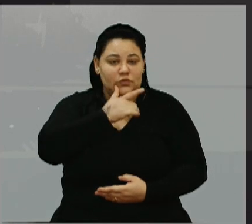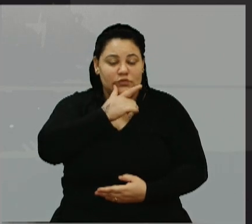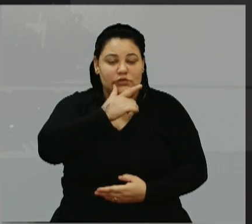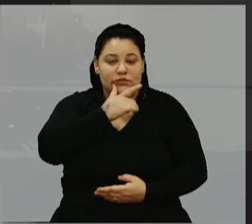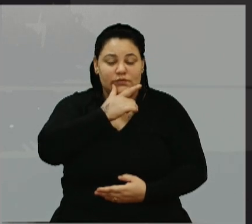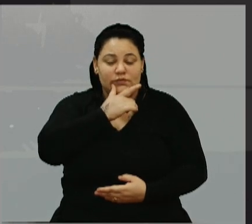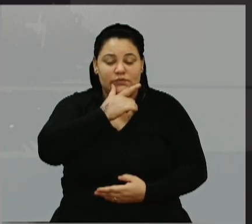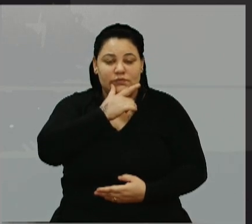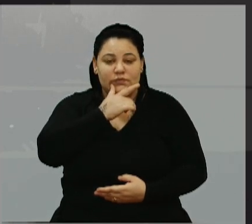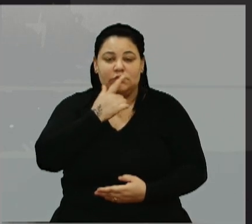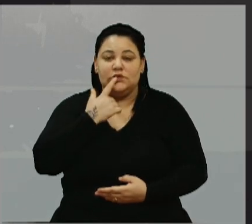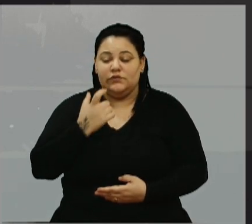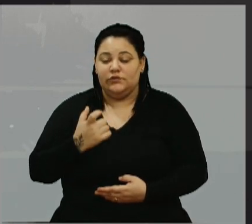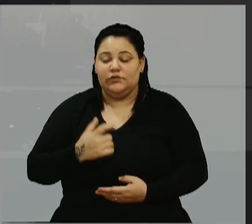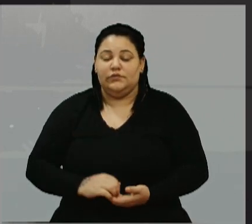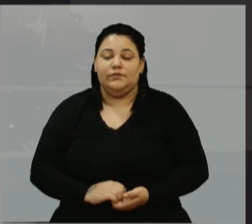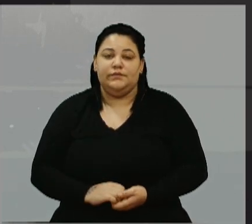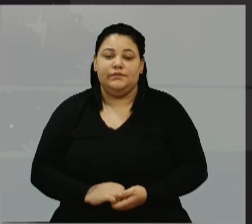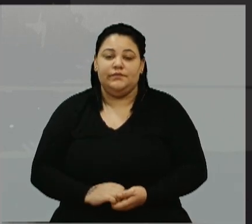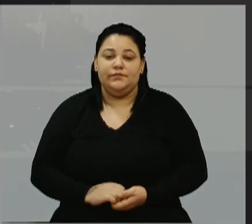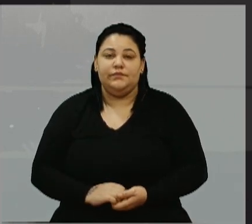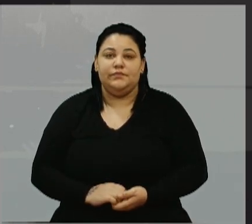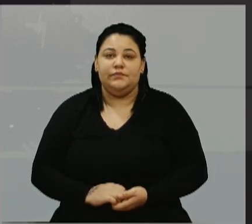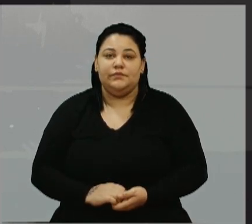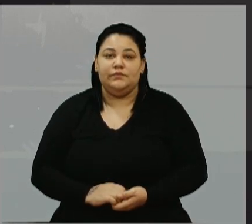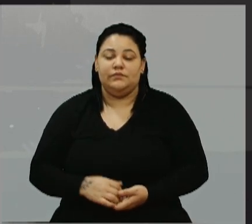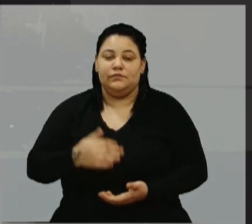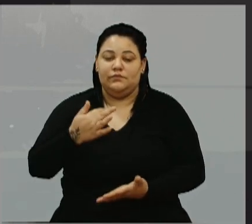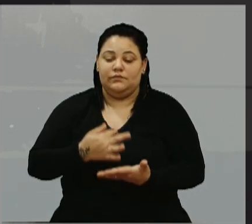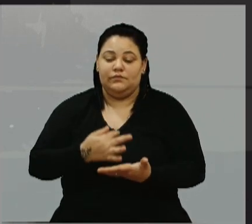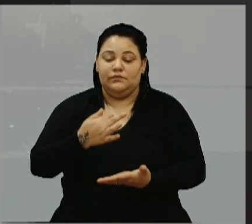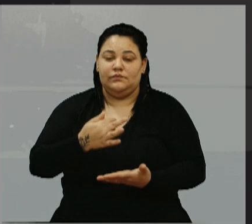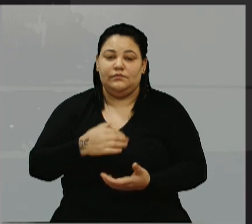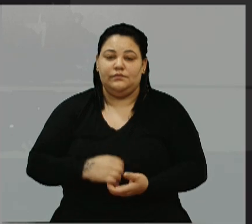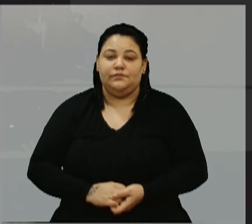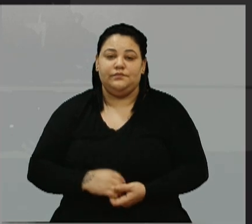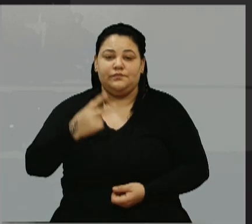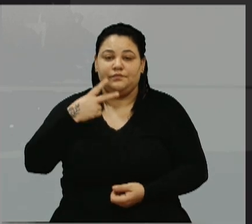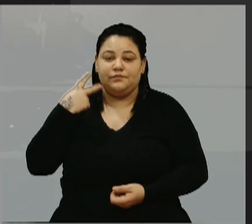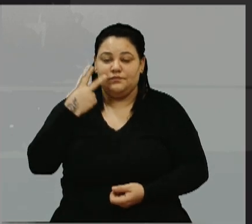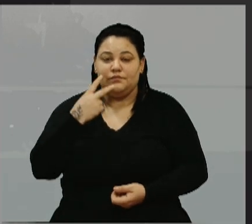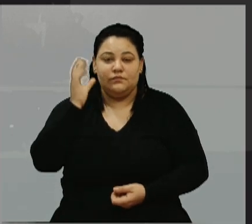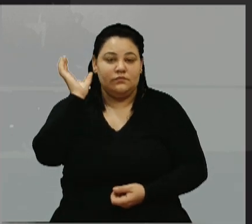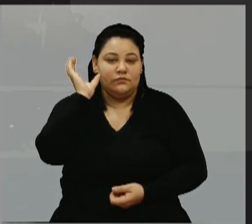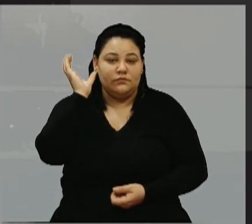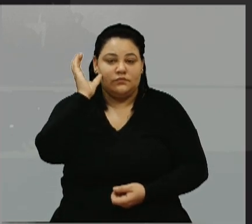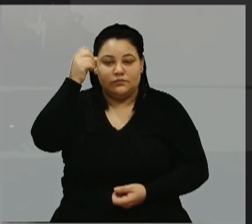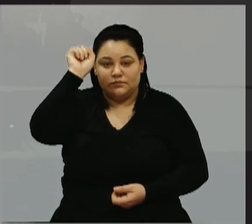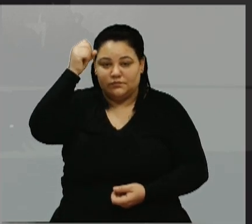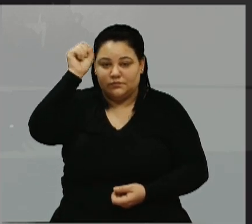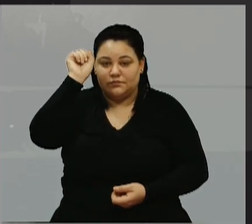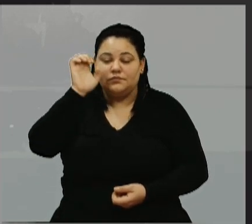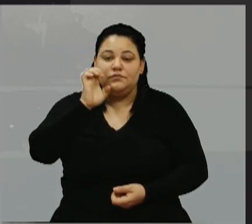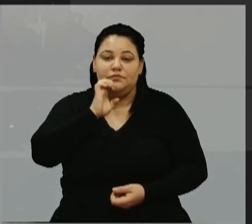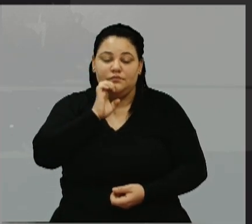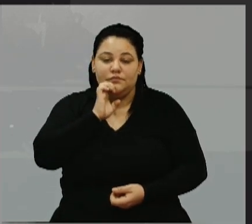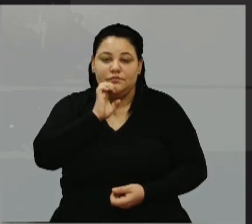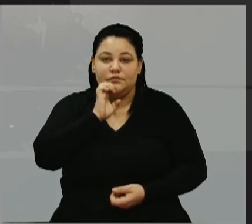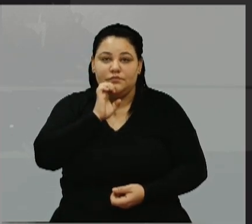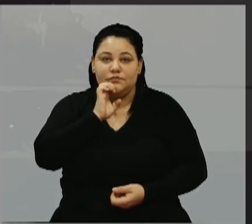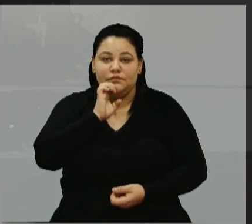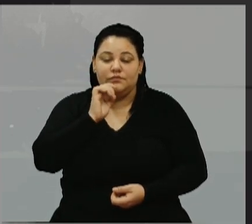Carenhato e Rose Frigeri. Ausentes, vereadores Cadori, Clóvis Xuxa, Estela